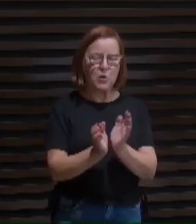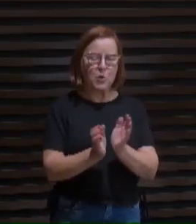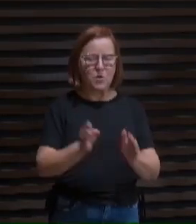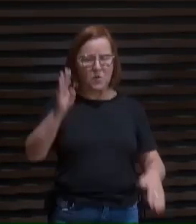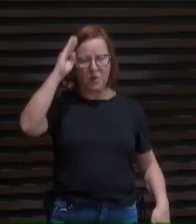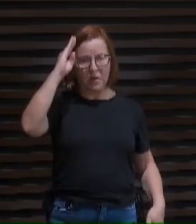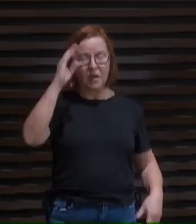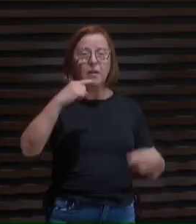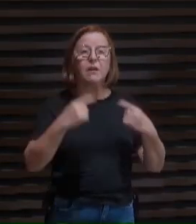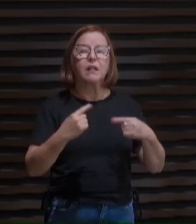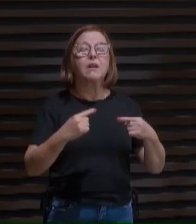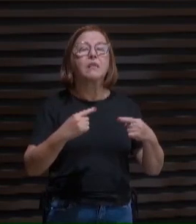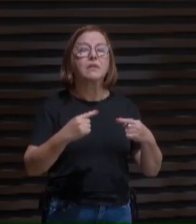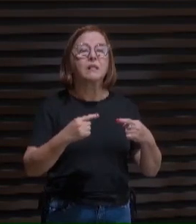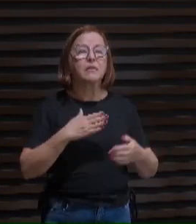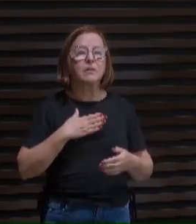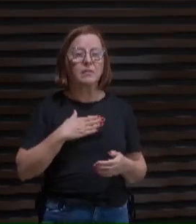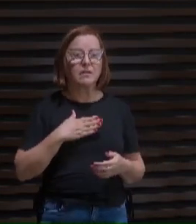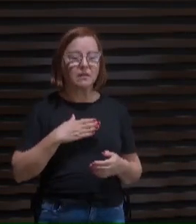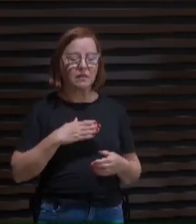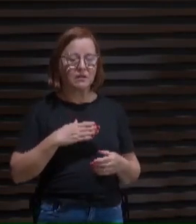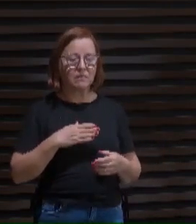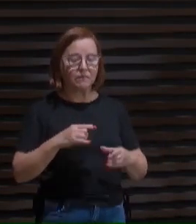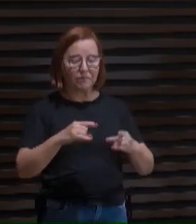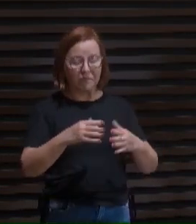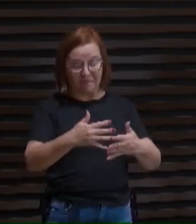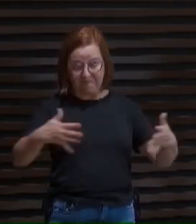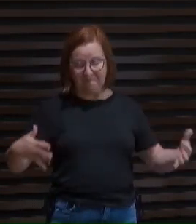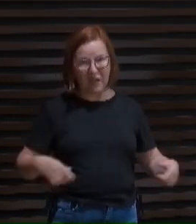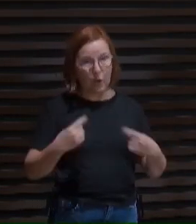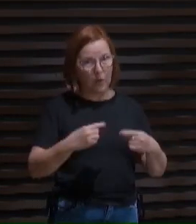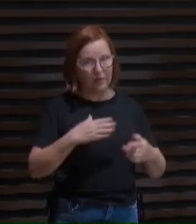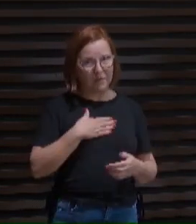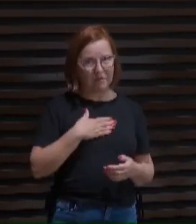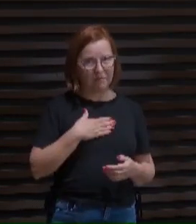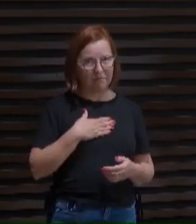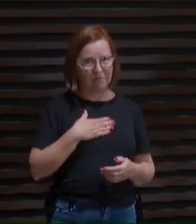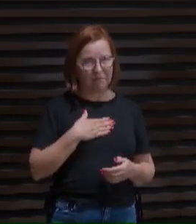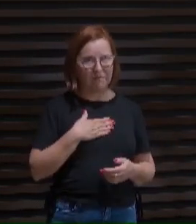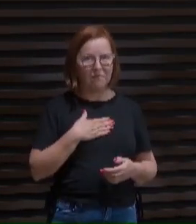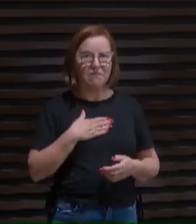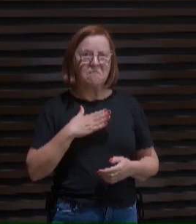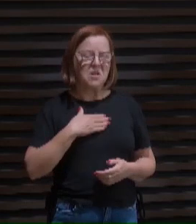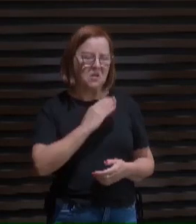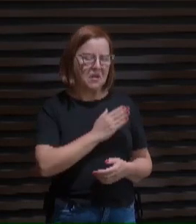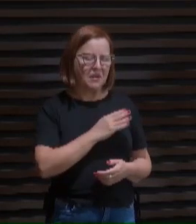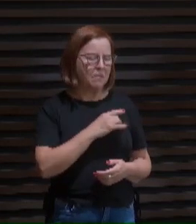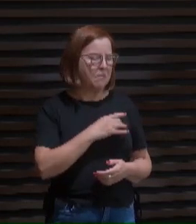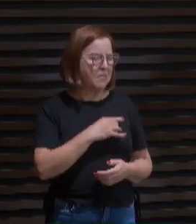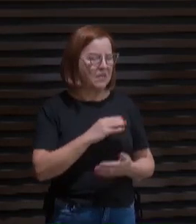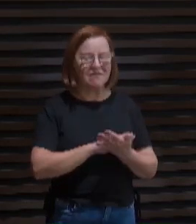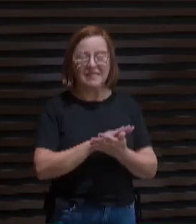levante se acampe contra mim, não se atemorizará o meu coração.